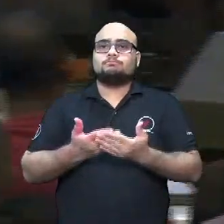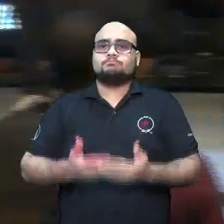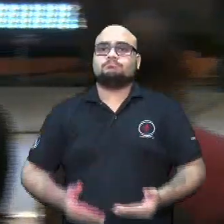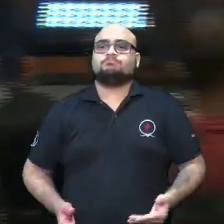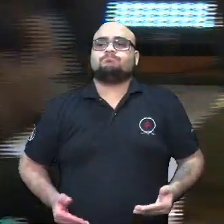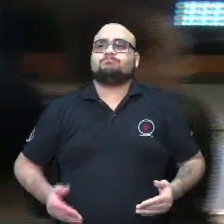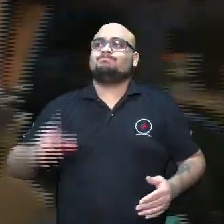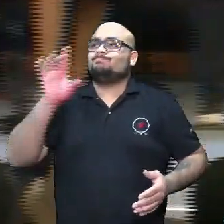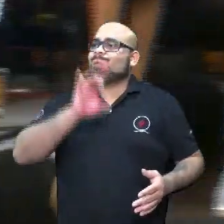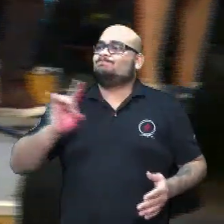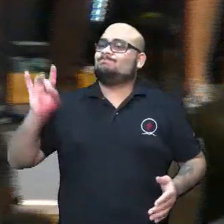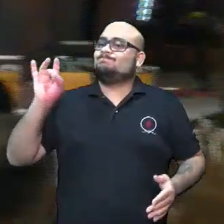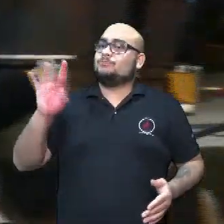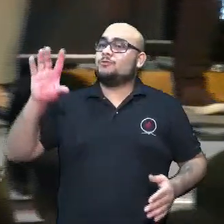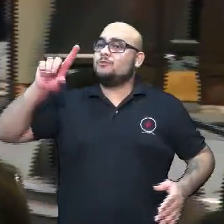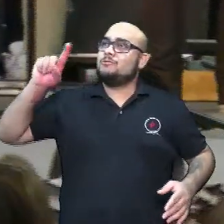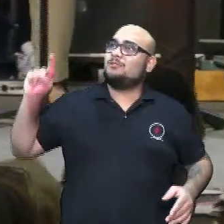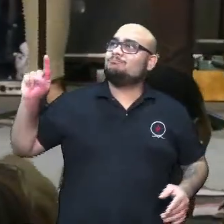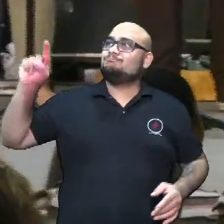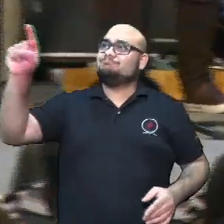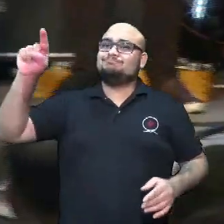confiar somente em ti.